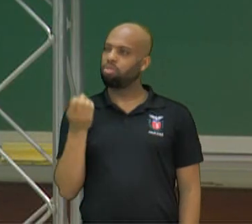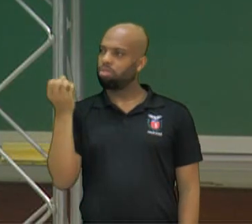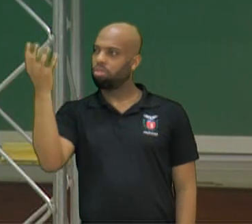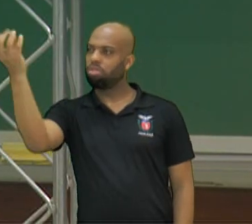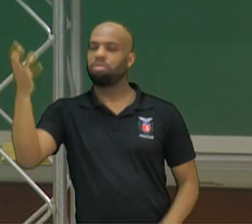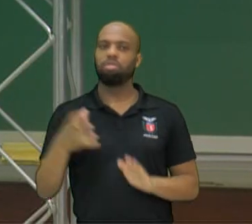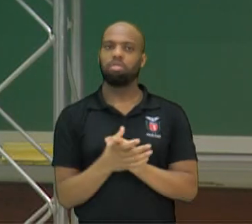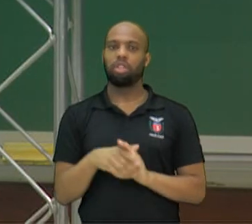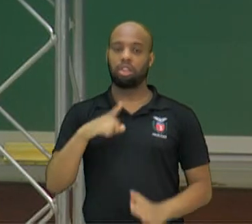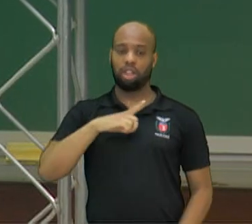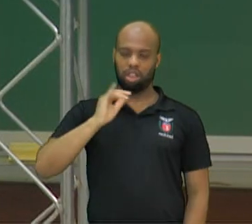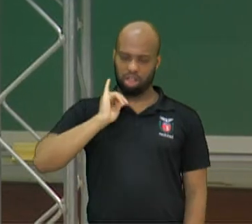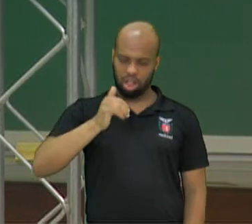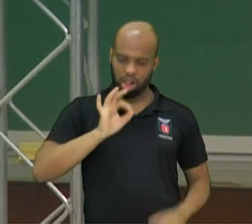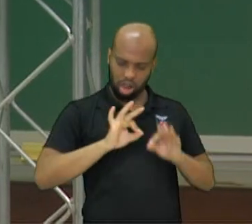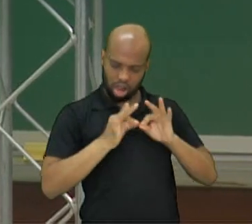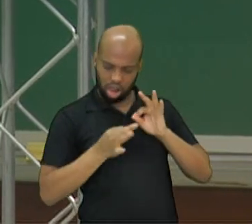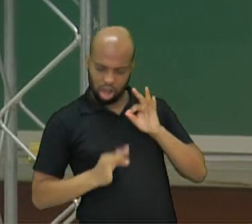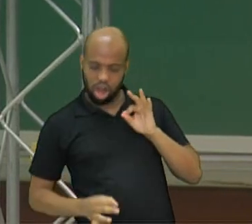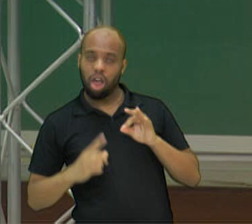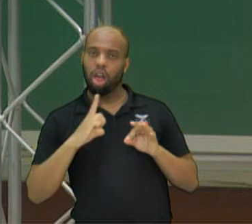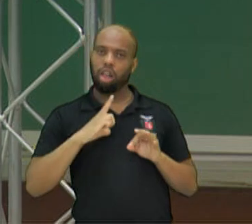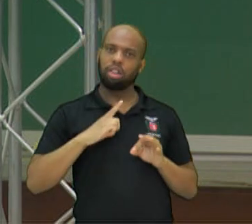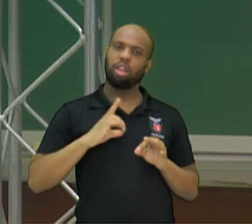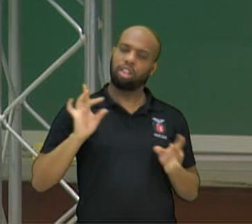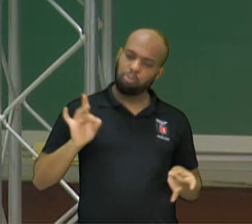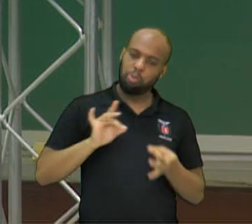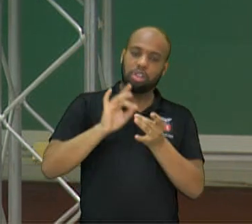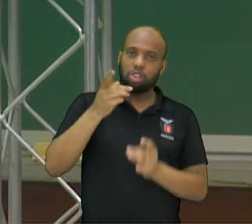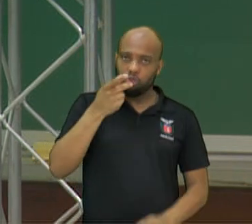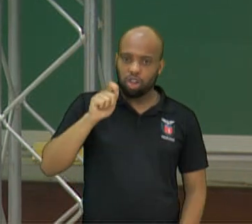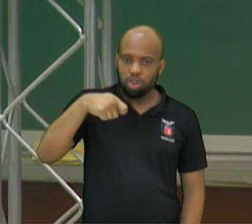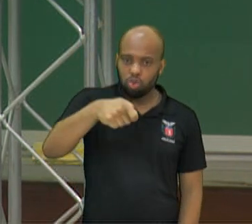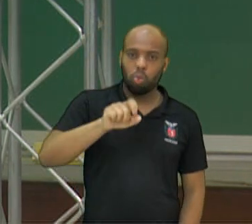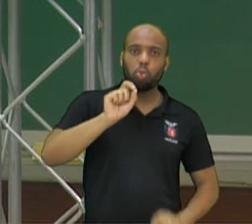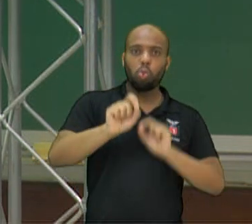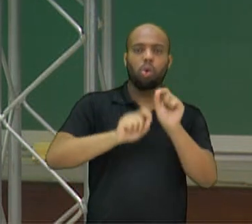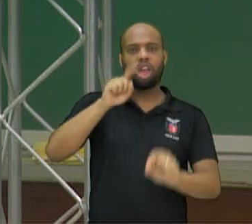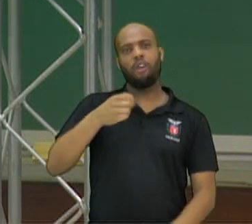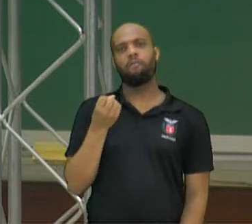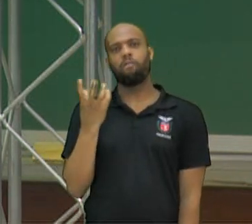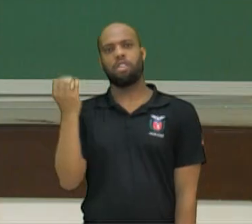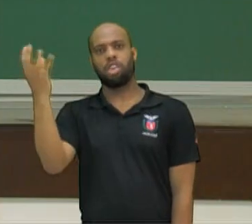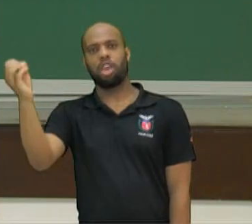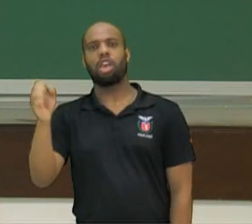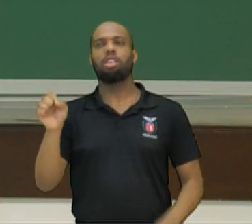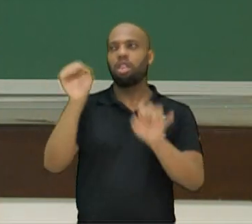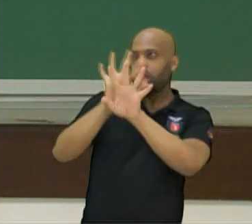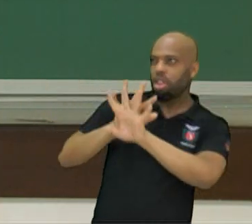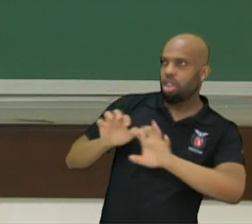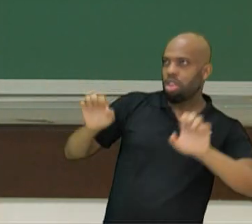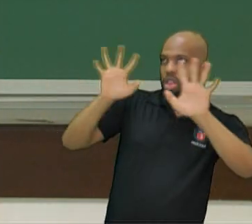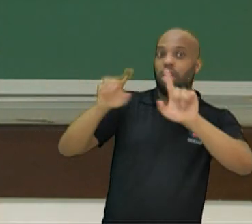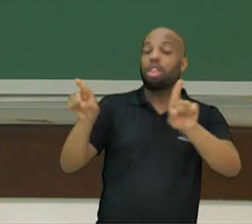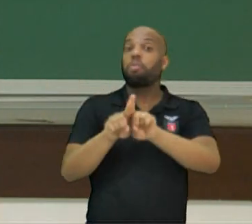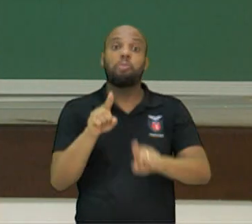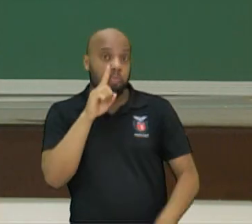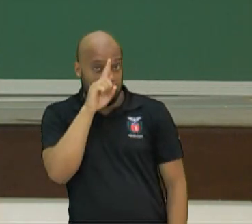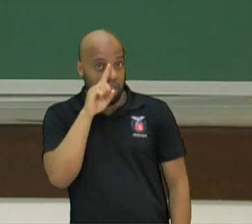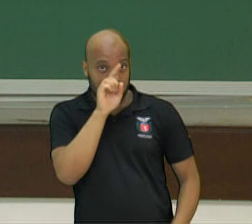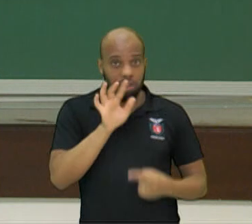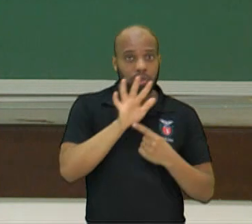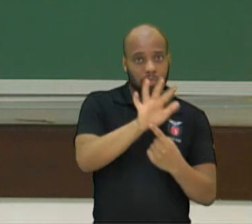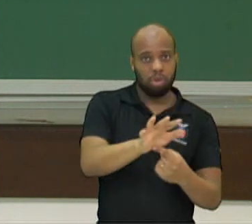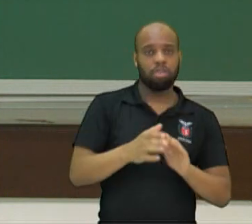aventura. Narrativa longa que gira especialmente em torno das viagens, do mistério e dos perigos.